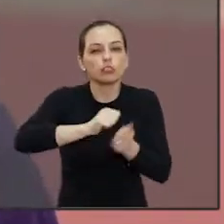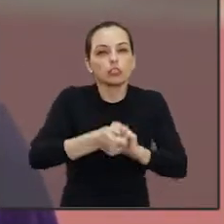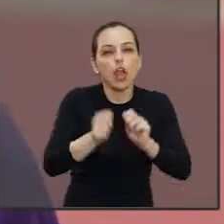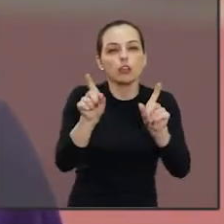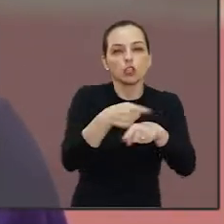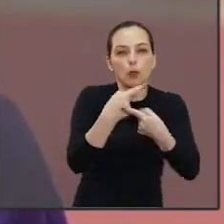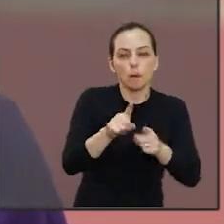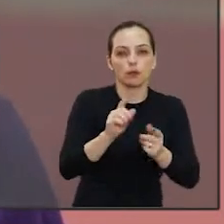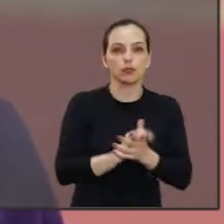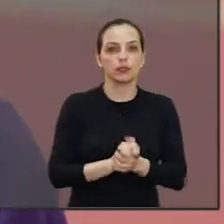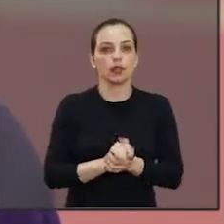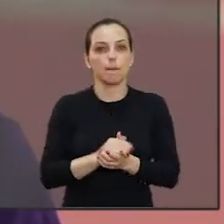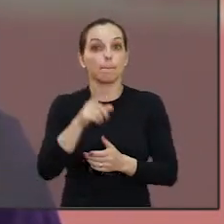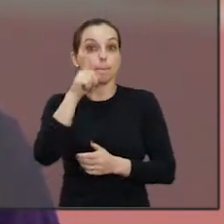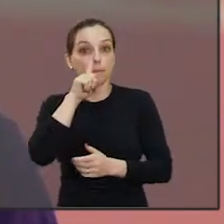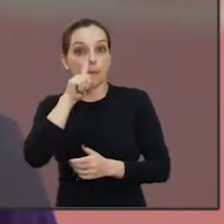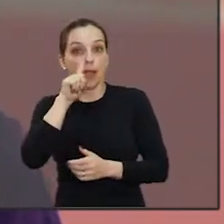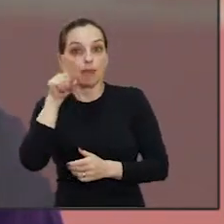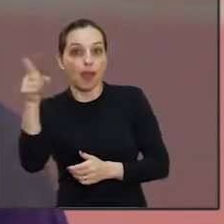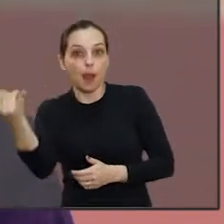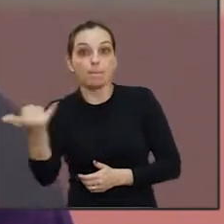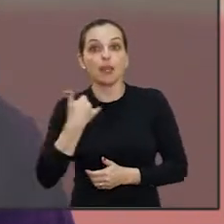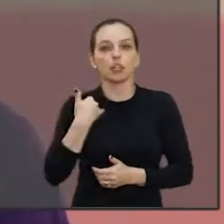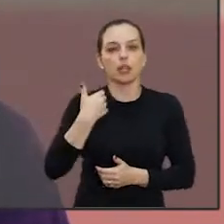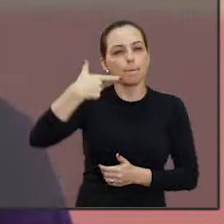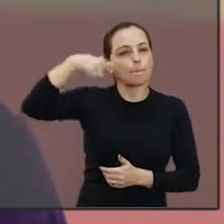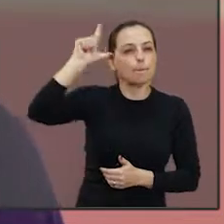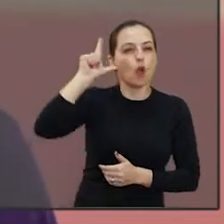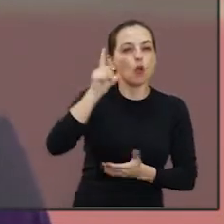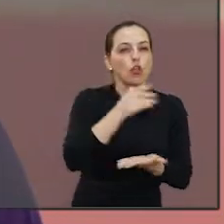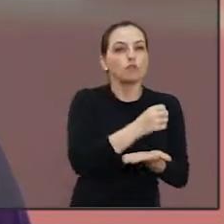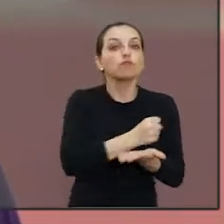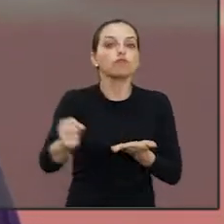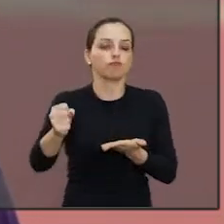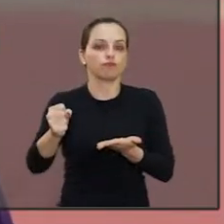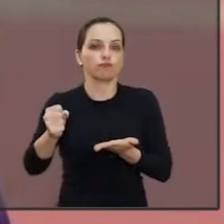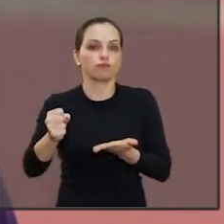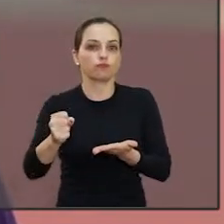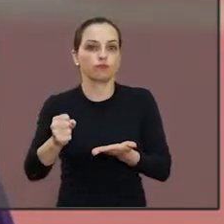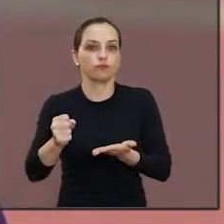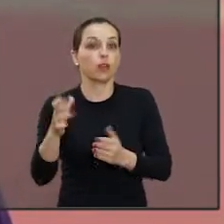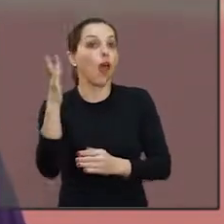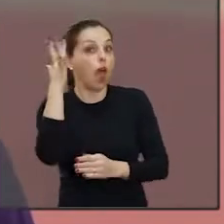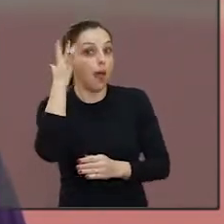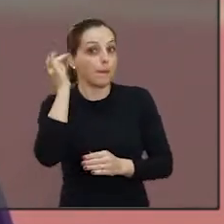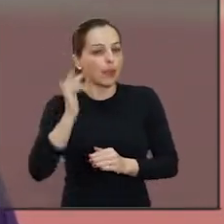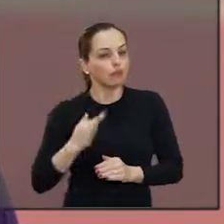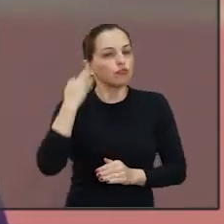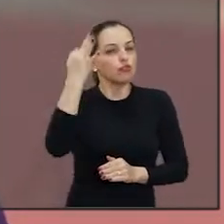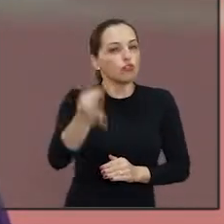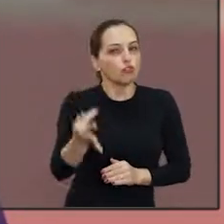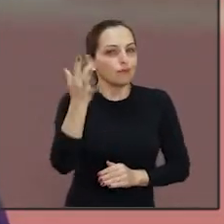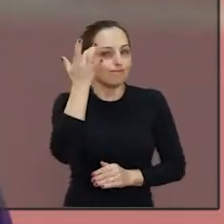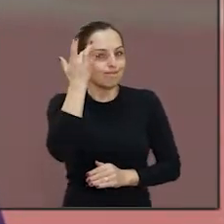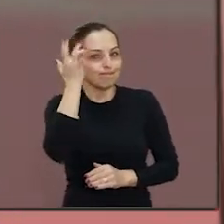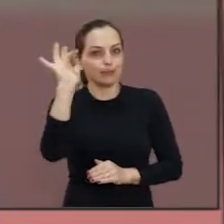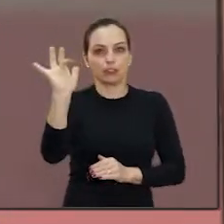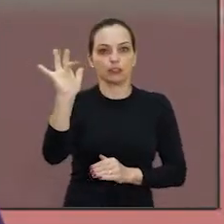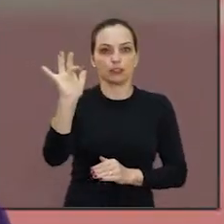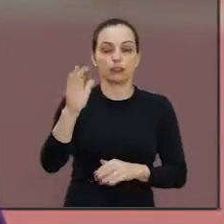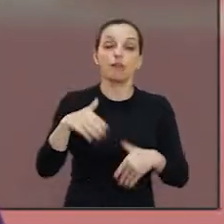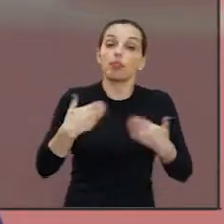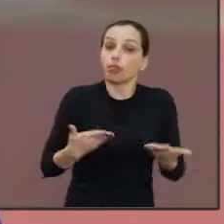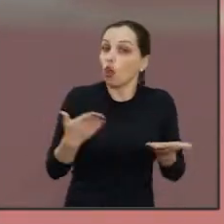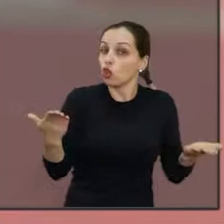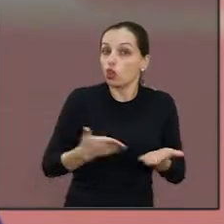nisso. Ontem, por mais lindo que tenha sido, não volta mais. O amanhã não nos pertence.